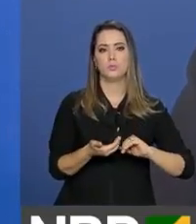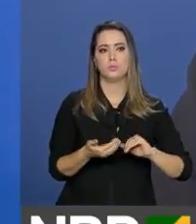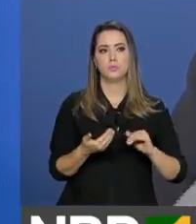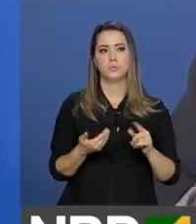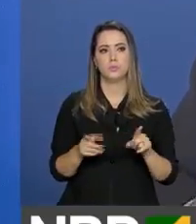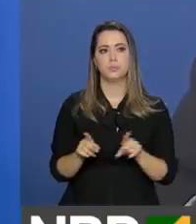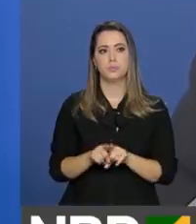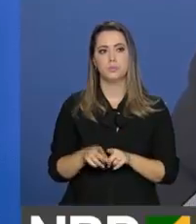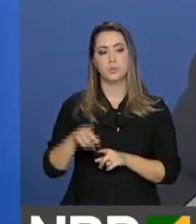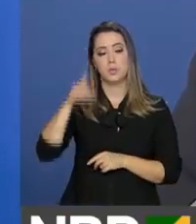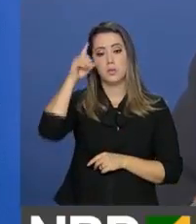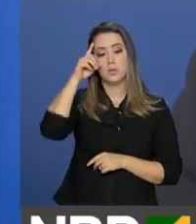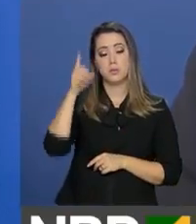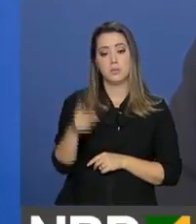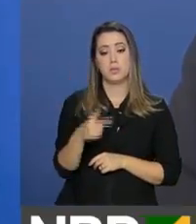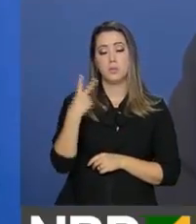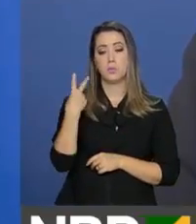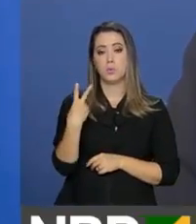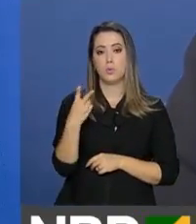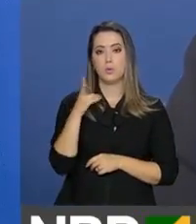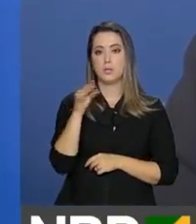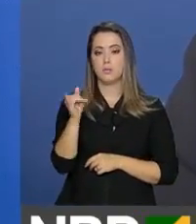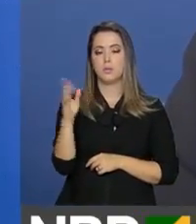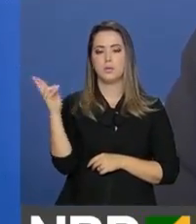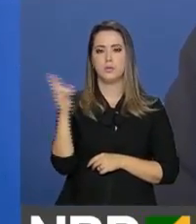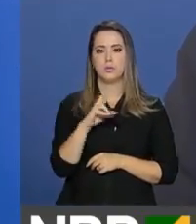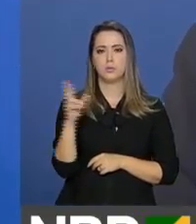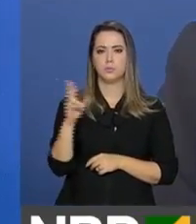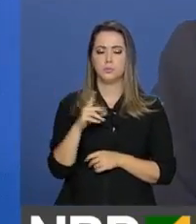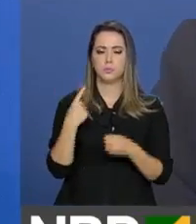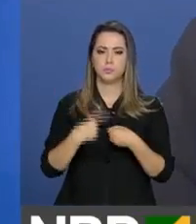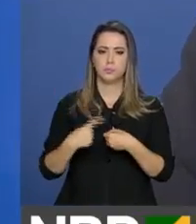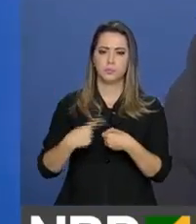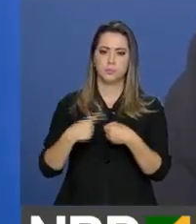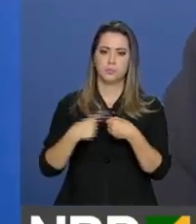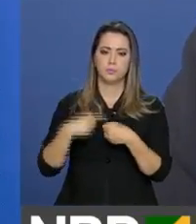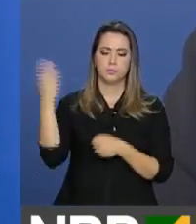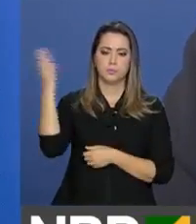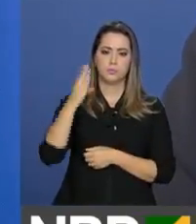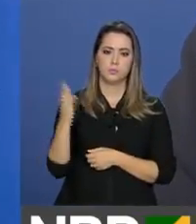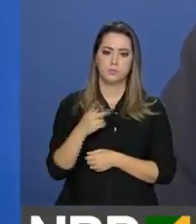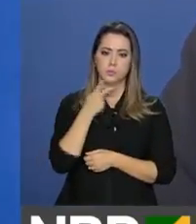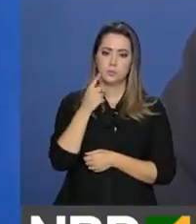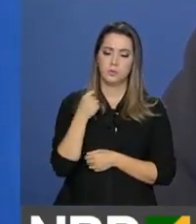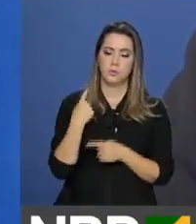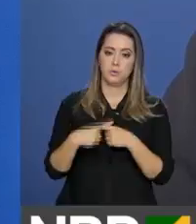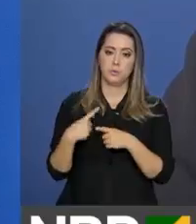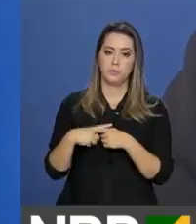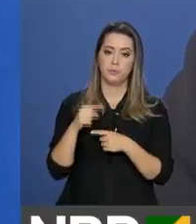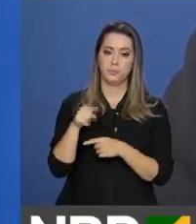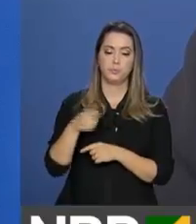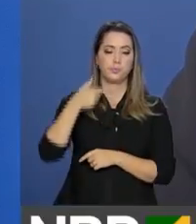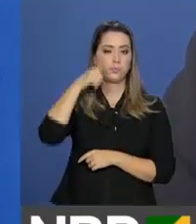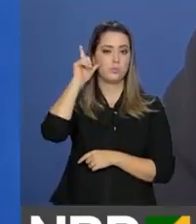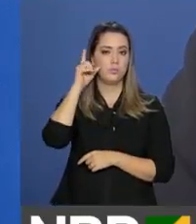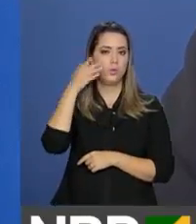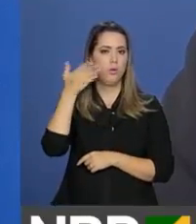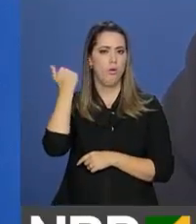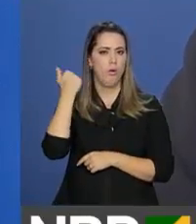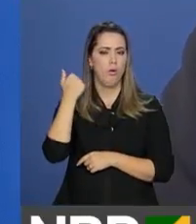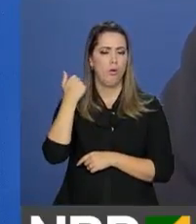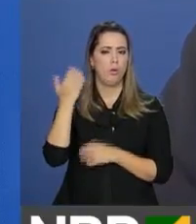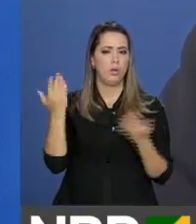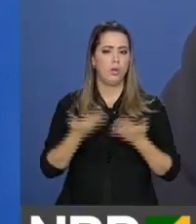e destinamos 2 bilhões de reais para os municípios brasileiros. Eu digo isso, Cafarelli, porque entre ontem, hoje e